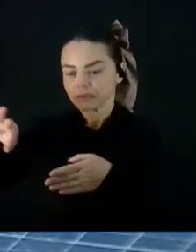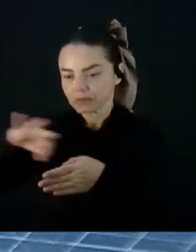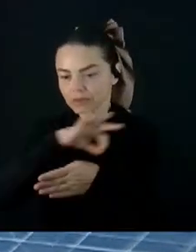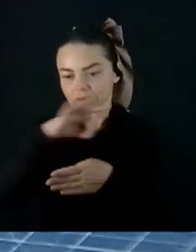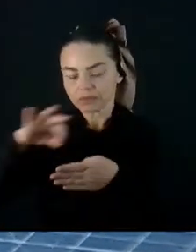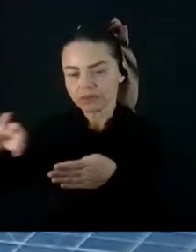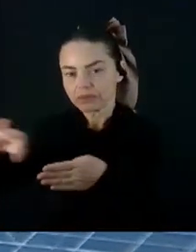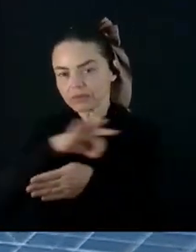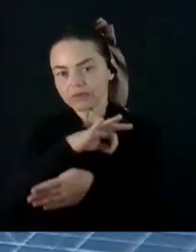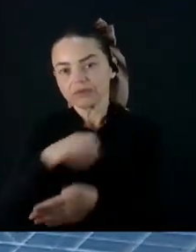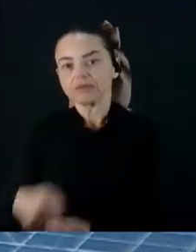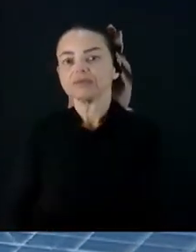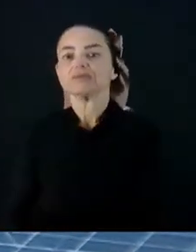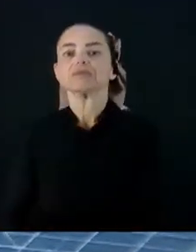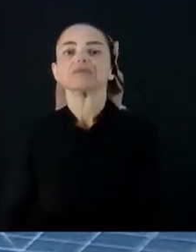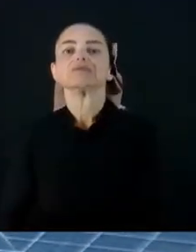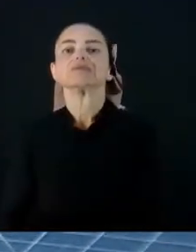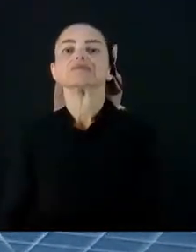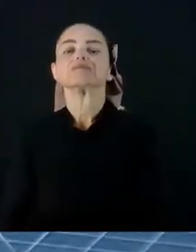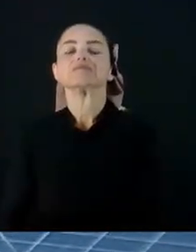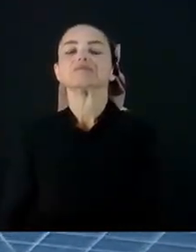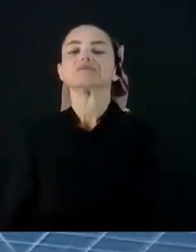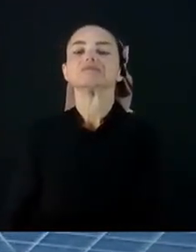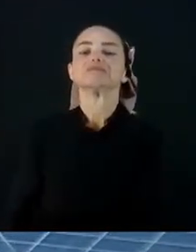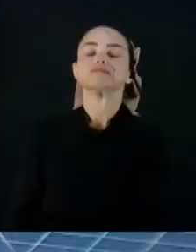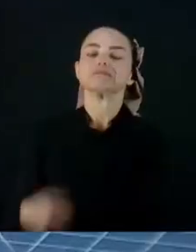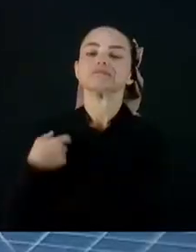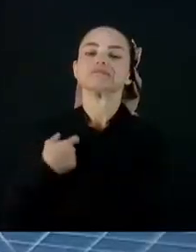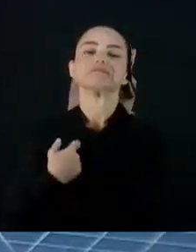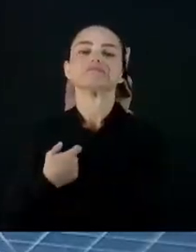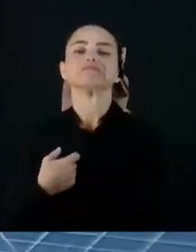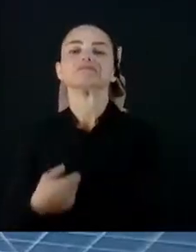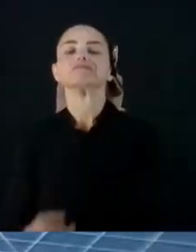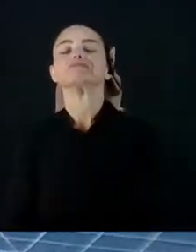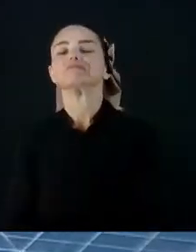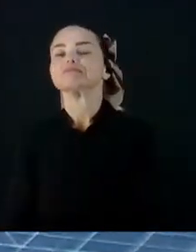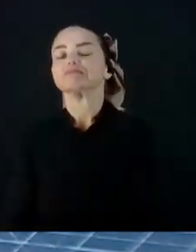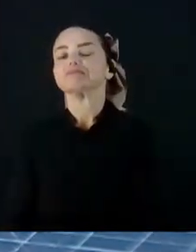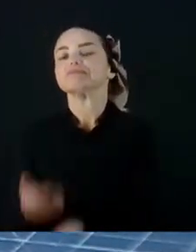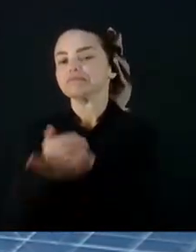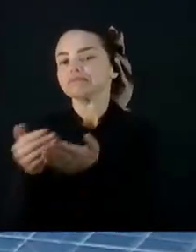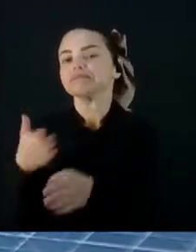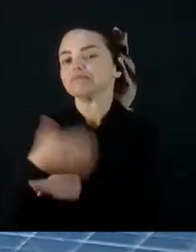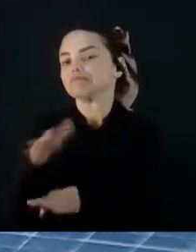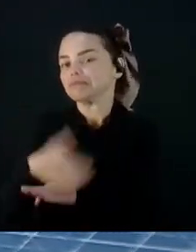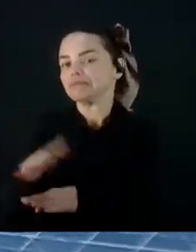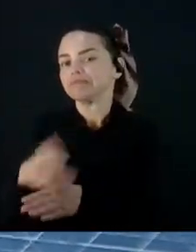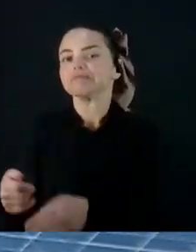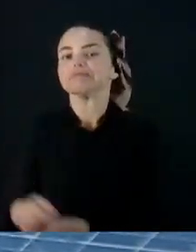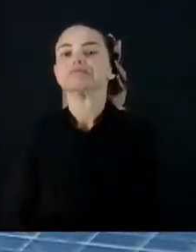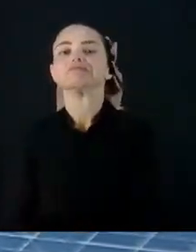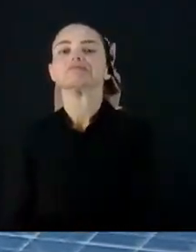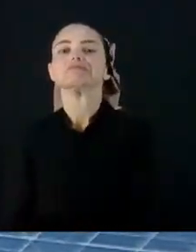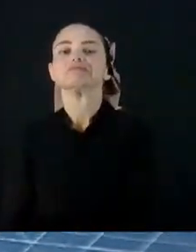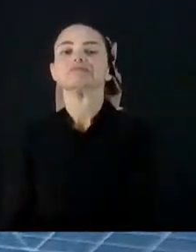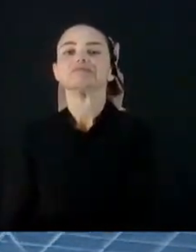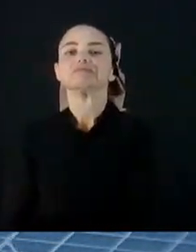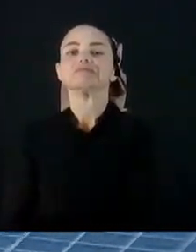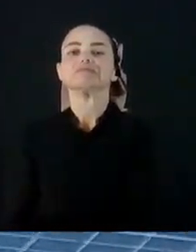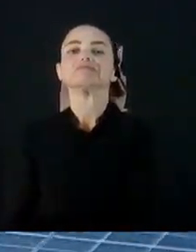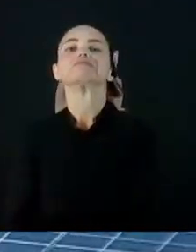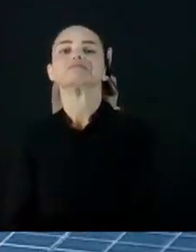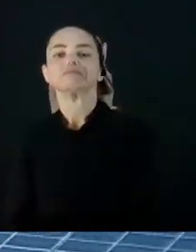fala descer o zíper pro lado do forro. Né? Então a gente já começa o treinamento aqui já. Bacana, né? já fica uma dica. Já fica uma